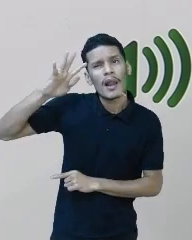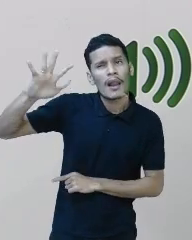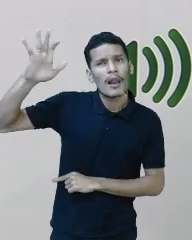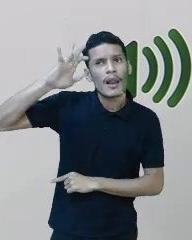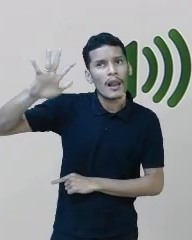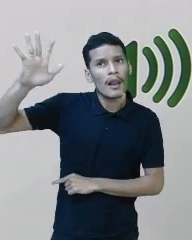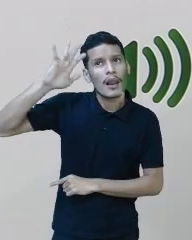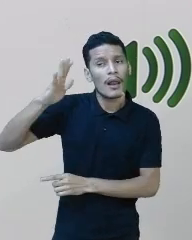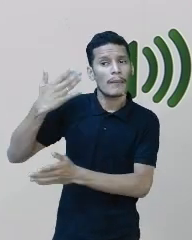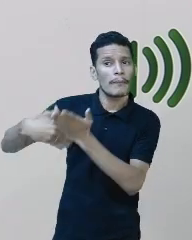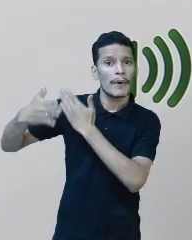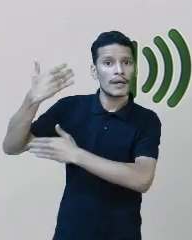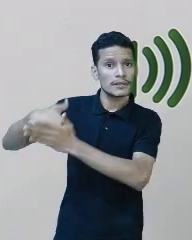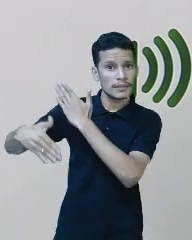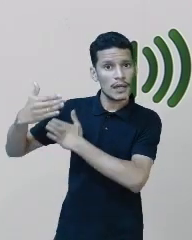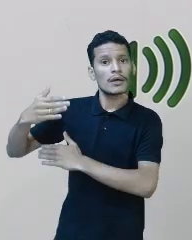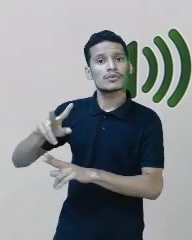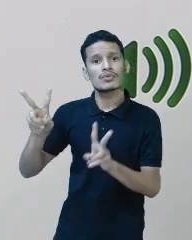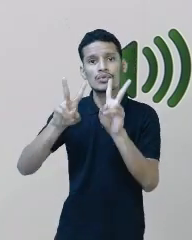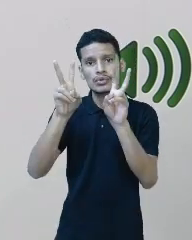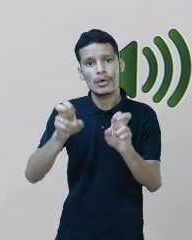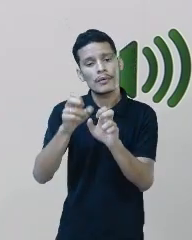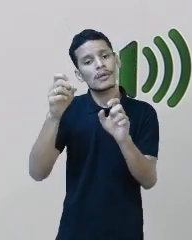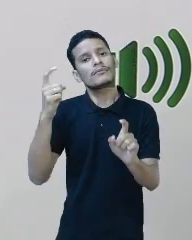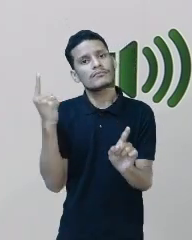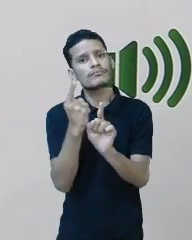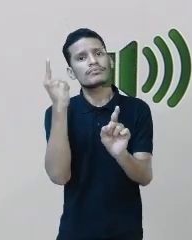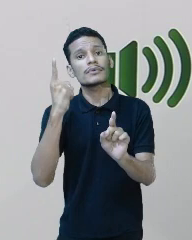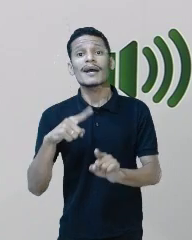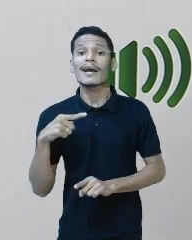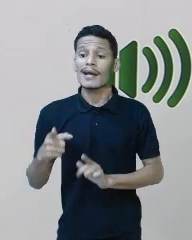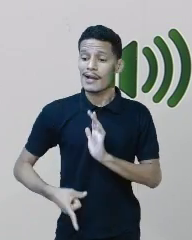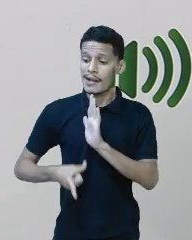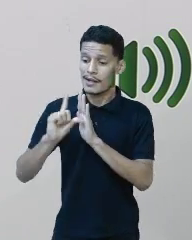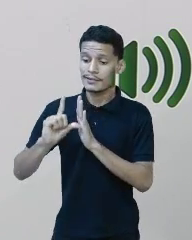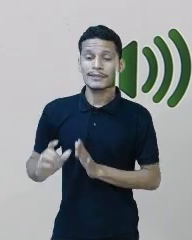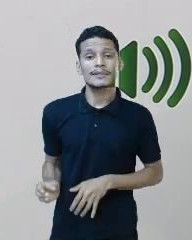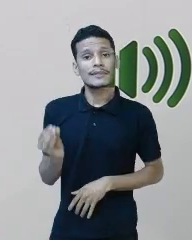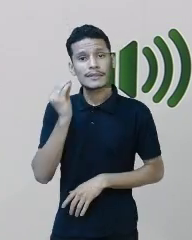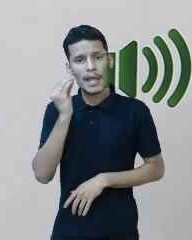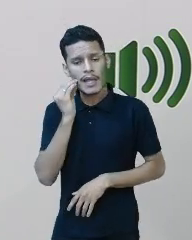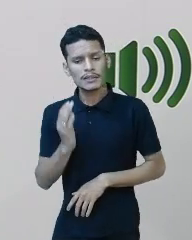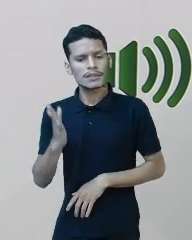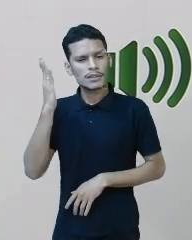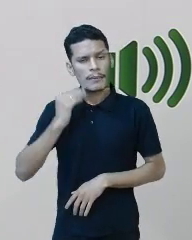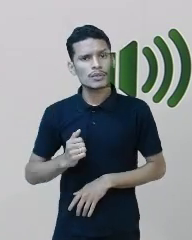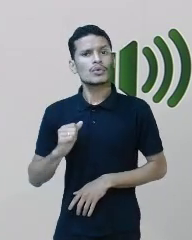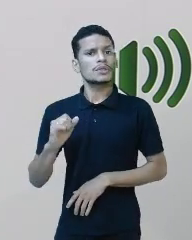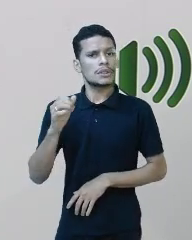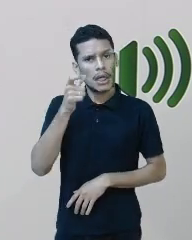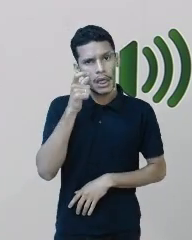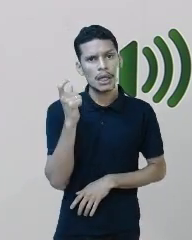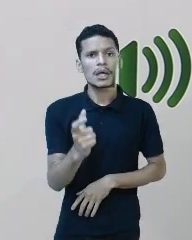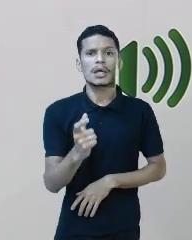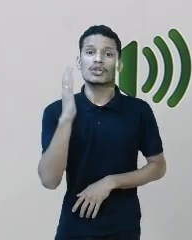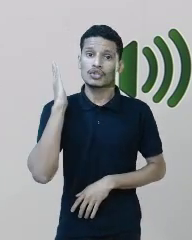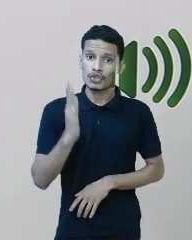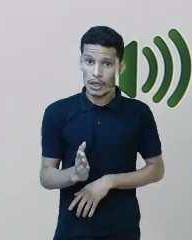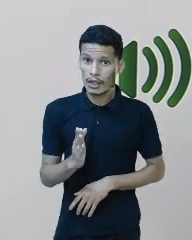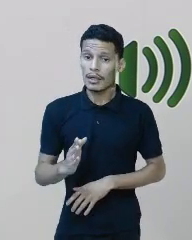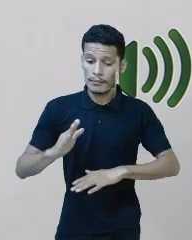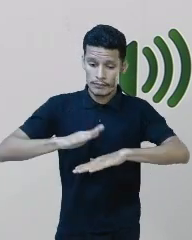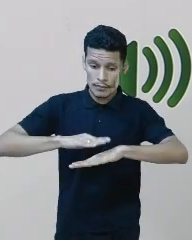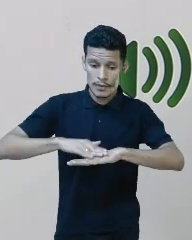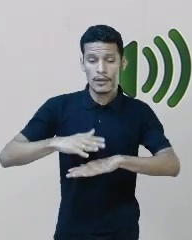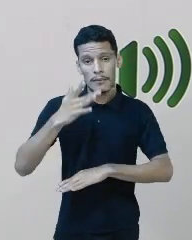em relação às adivinhações. Nós vimos que antes era um teste, né, de sabedoria, de inteligência, quando as